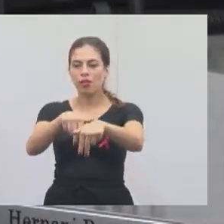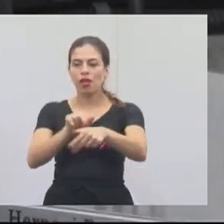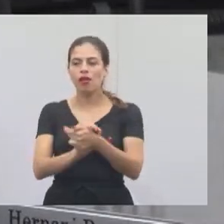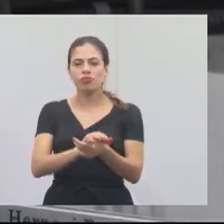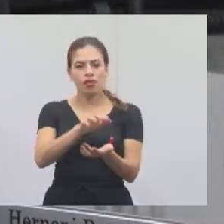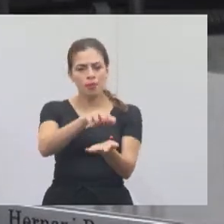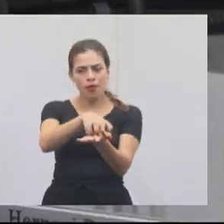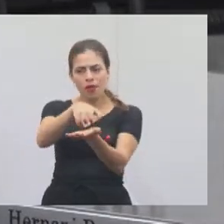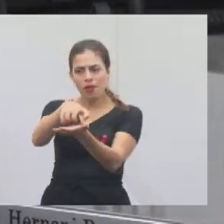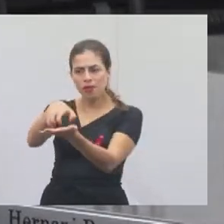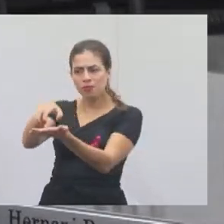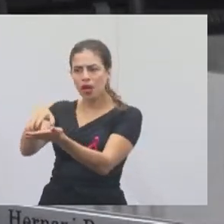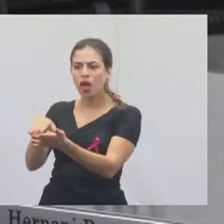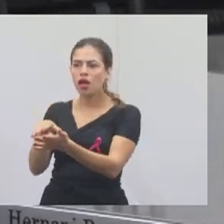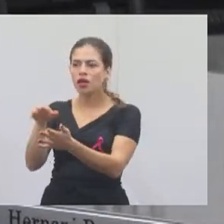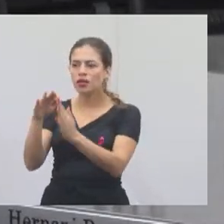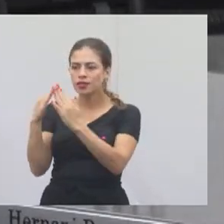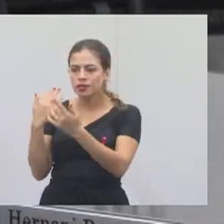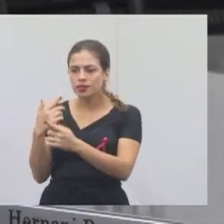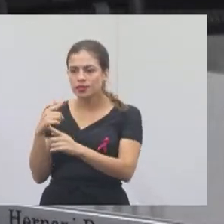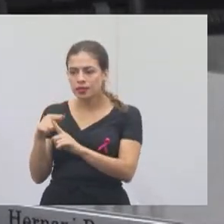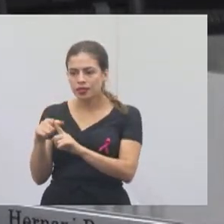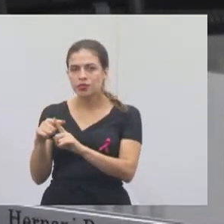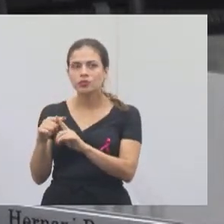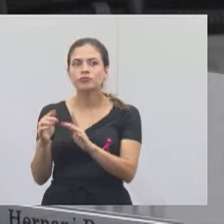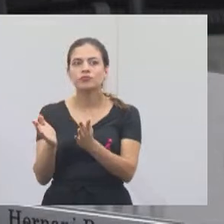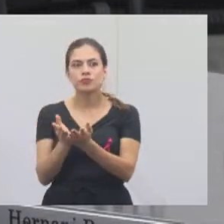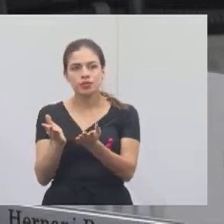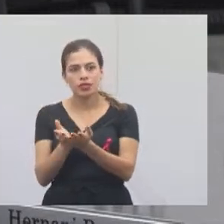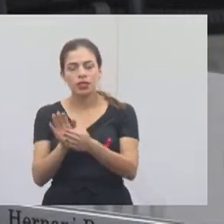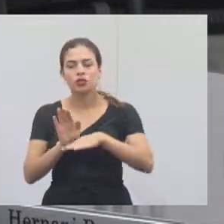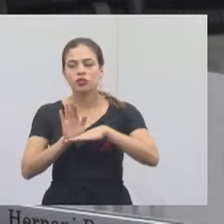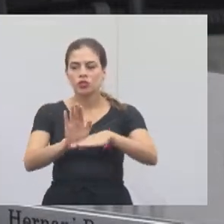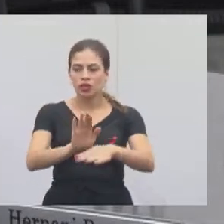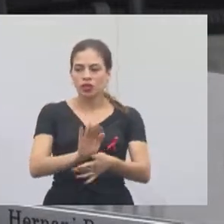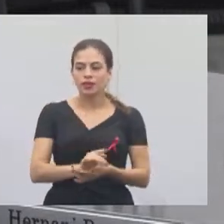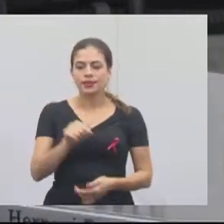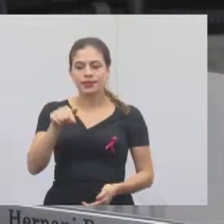pontos com igrejas evangélicas ajudando, mas aqui em